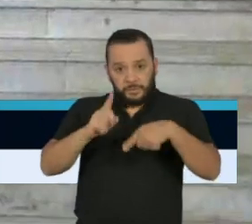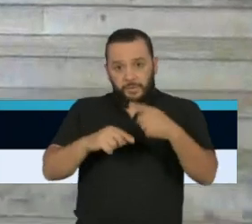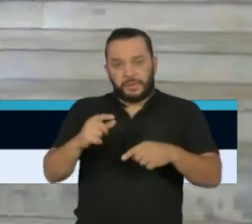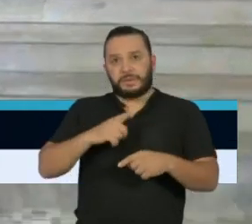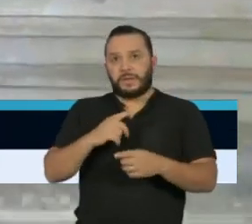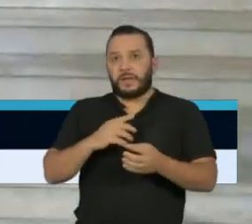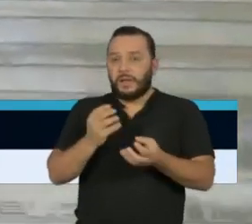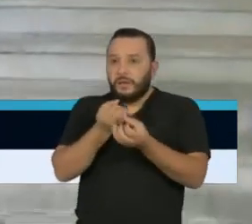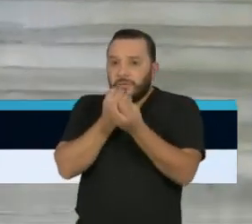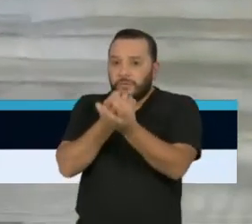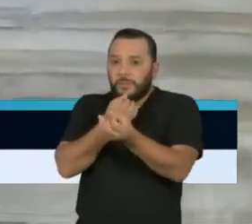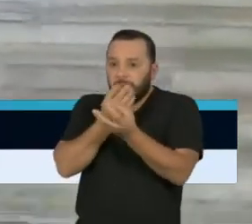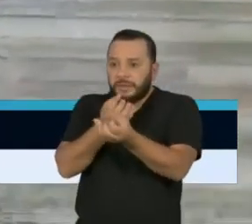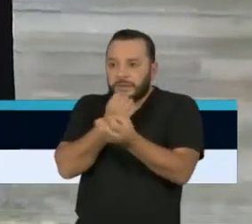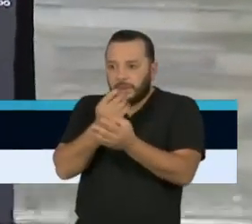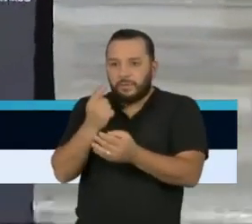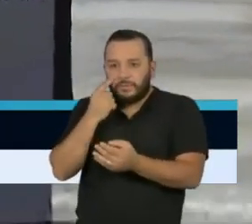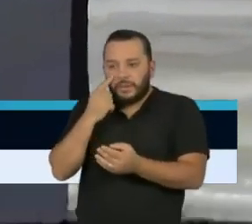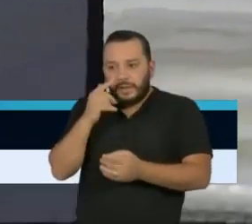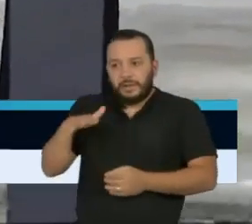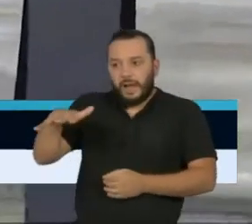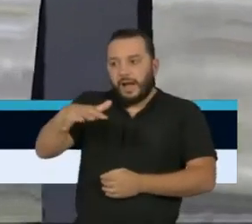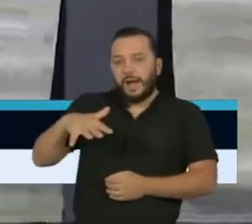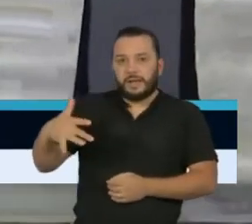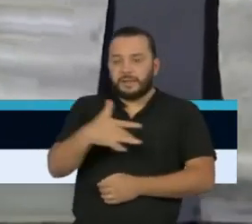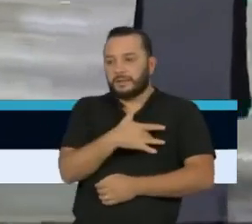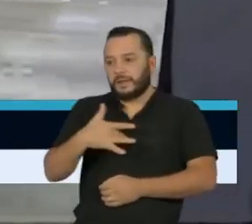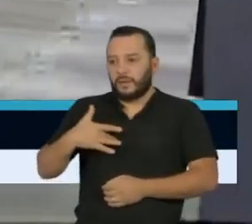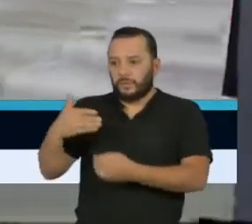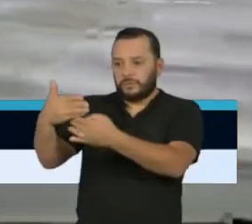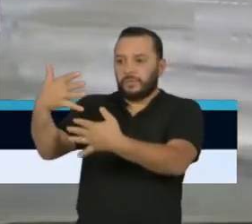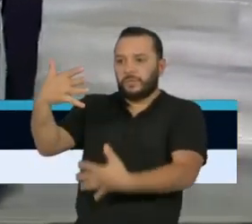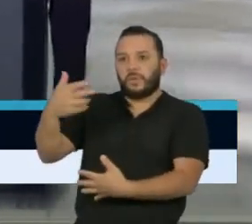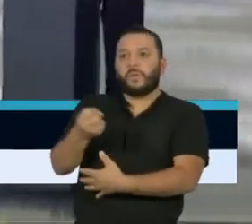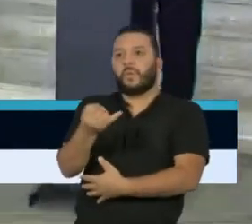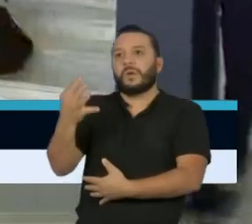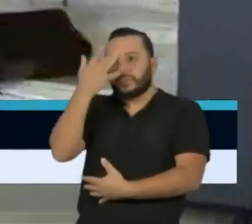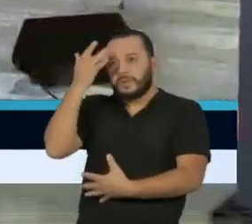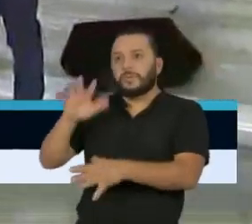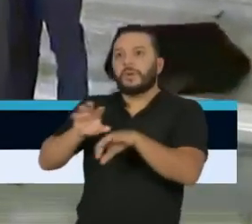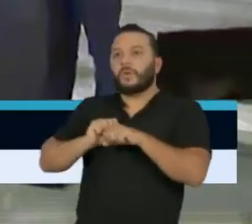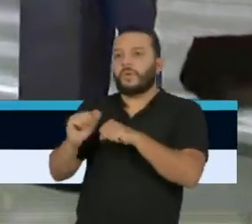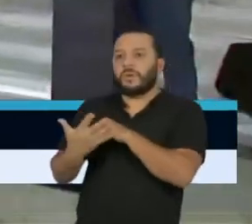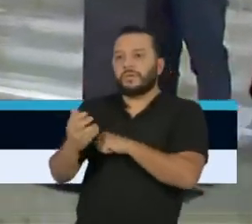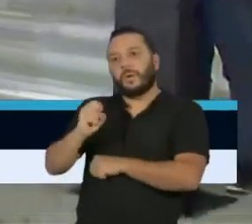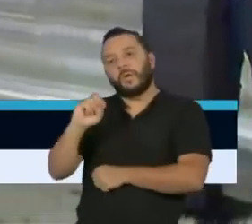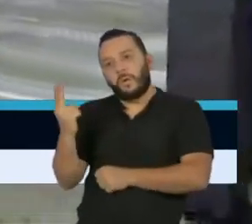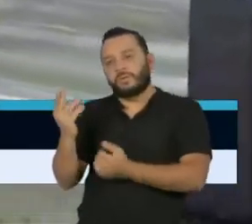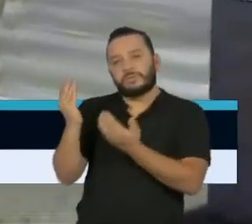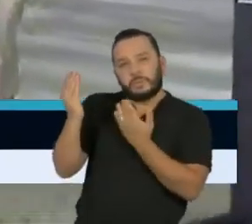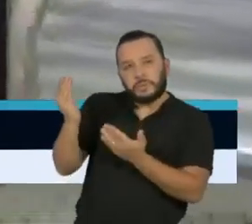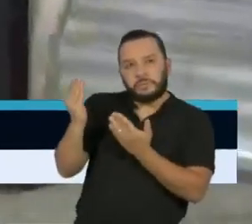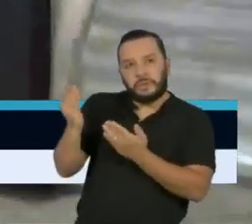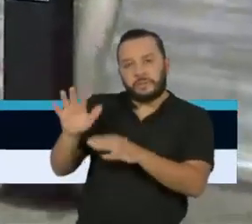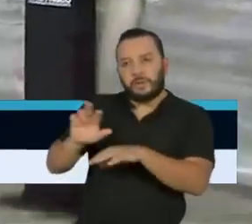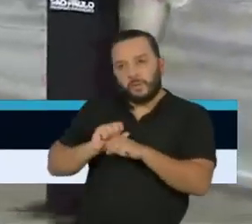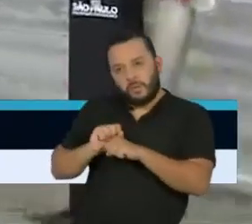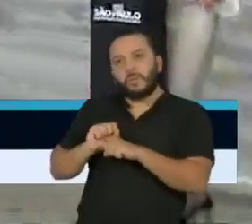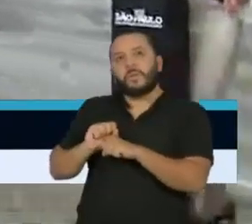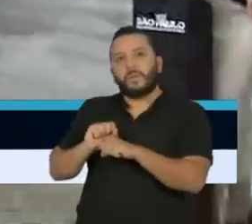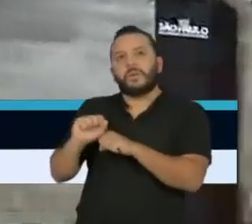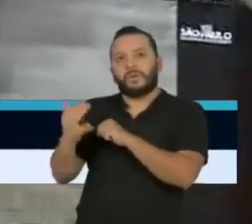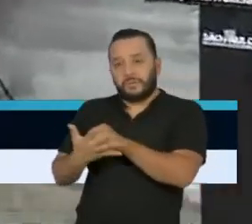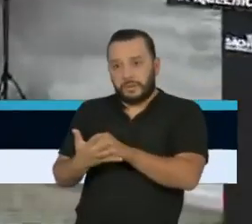os nossos dados da saúde, com relação a casos confirmados e suspeitos. Nós sabemos que a região